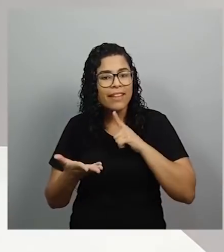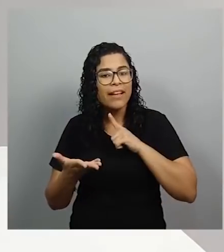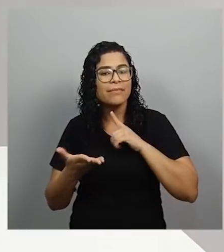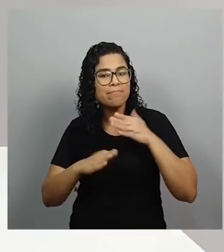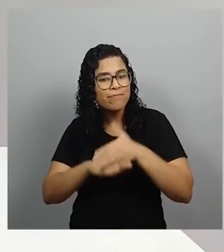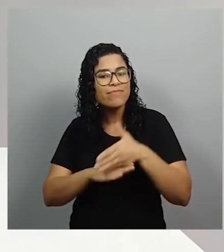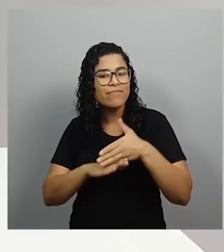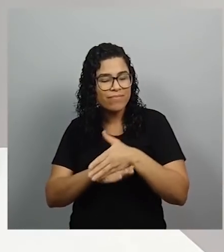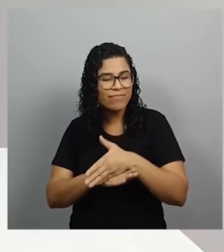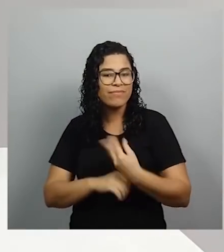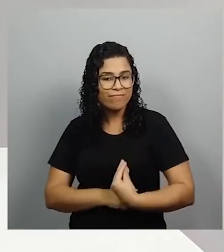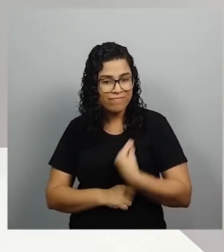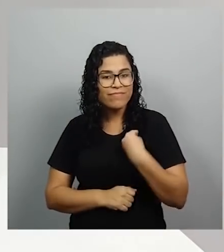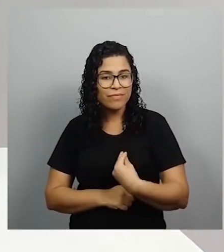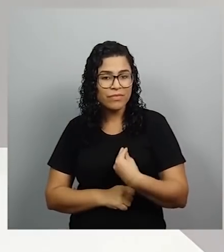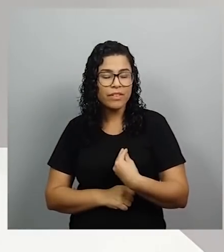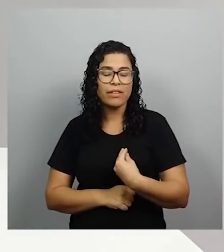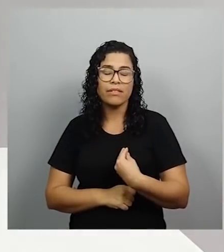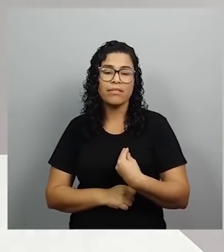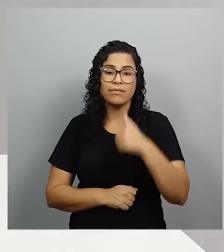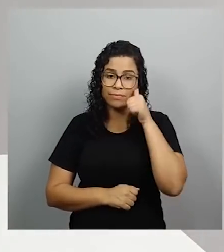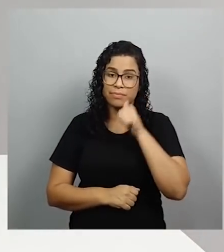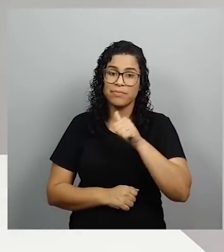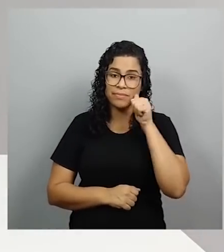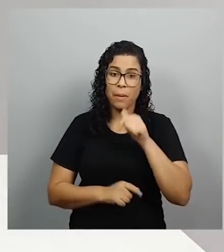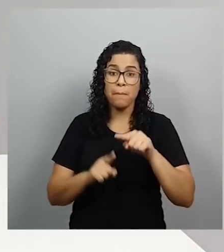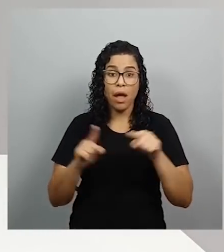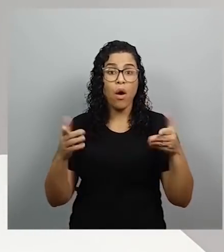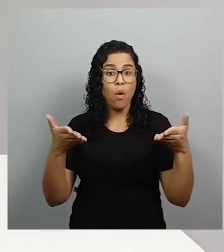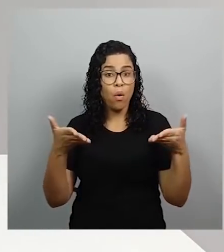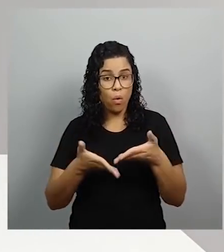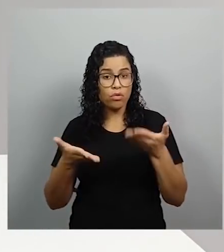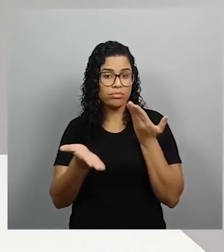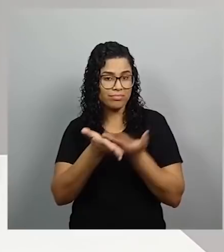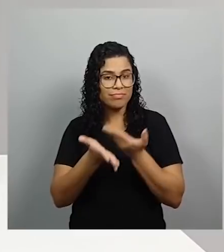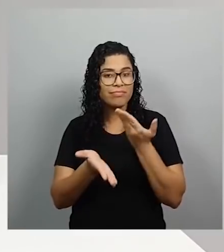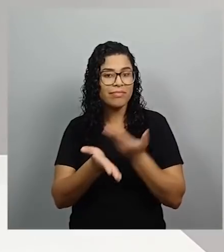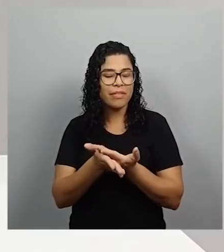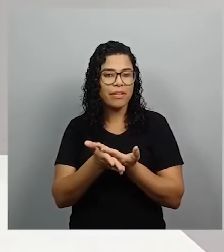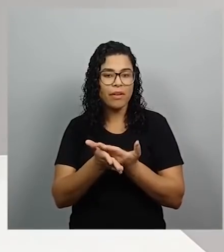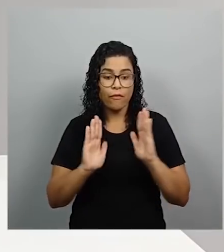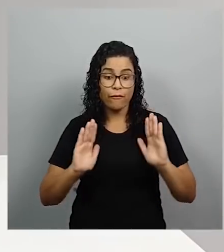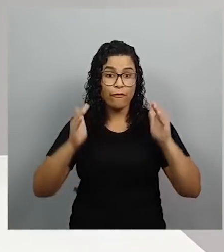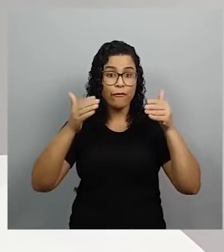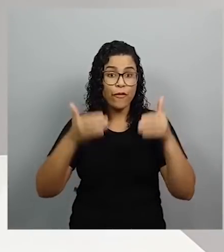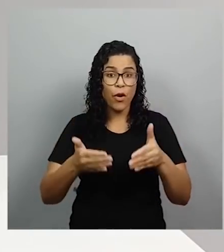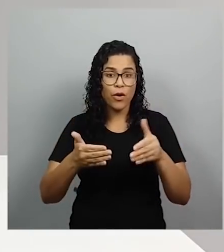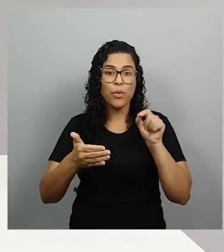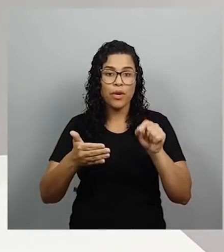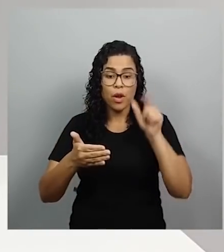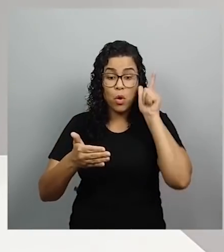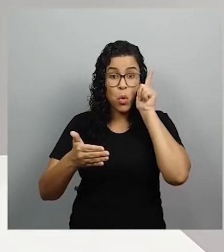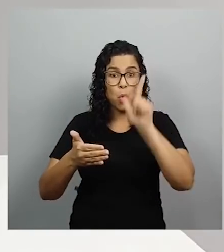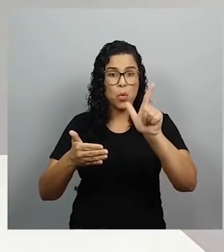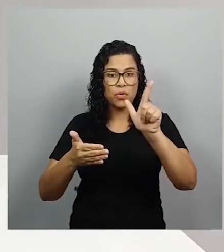da realidade, infelizmente, de muitas delas. Mas hoje, em nosso encontro, vamos enfatizar as suas